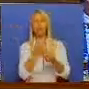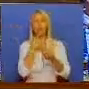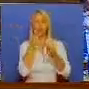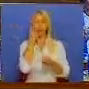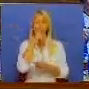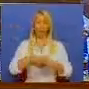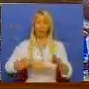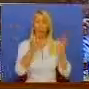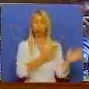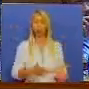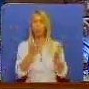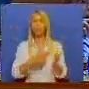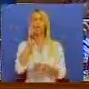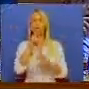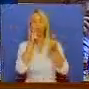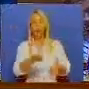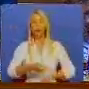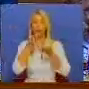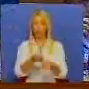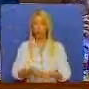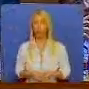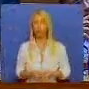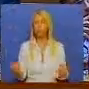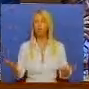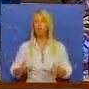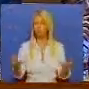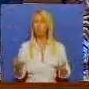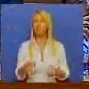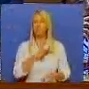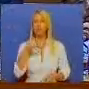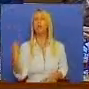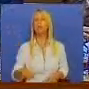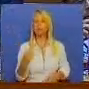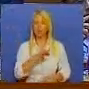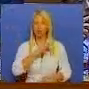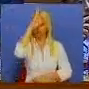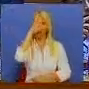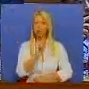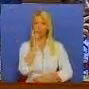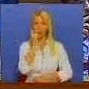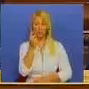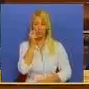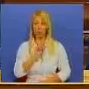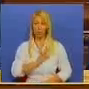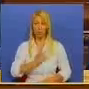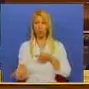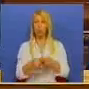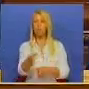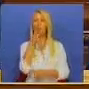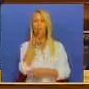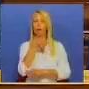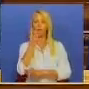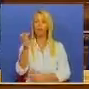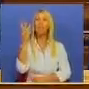agricultores. Foram, em grande medida, Sr. Presidente, Srs. Ministros e Sras. E Srs. Deputados,